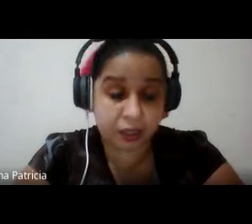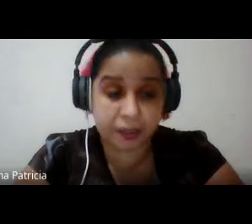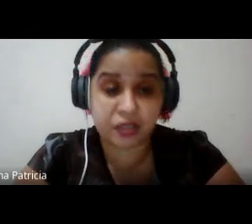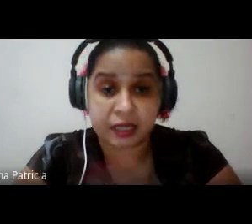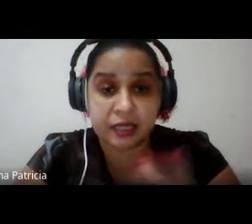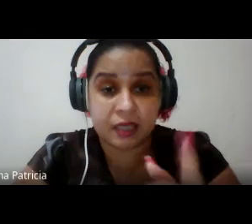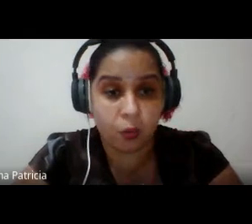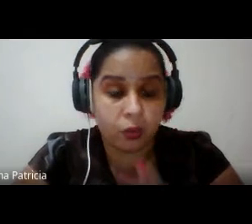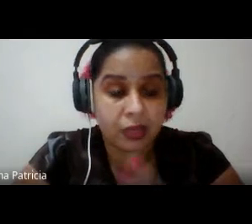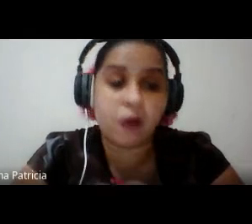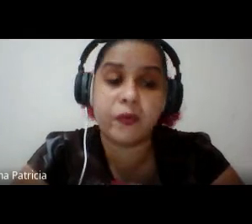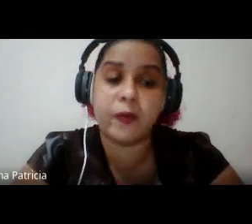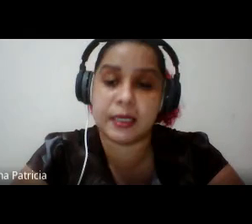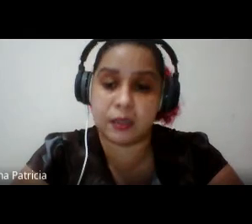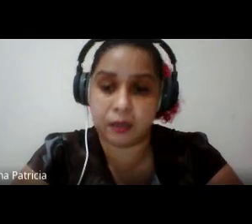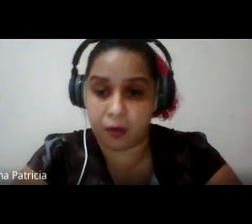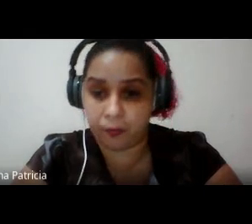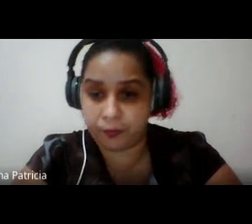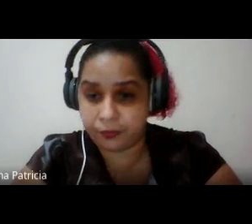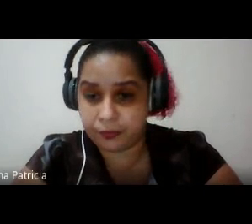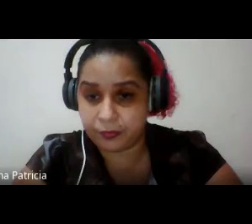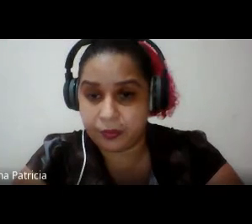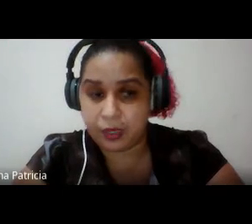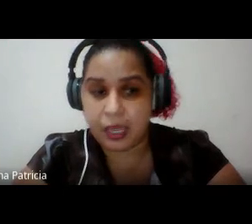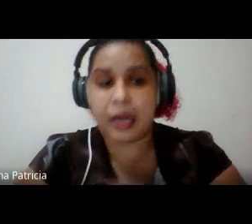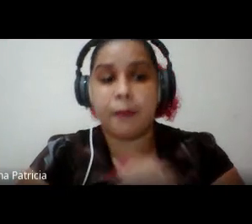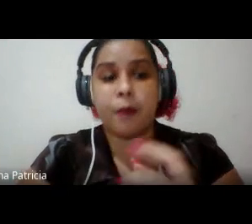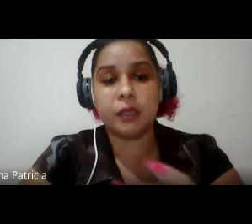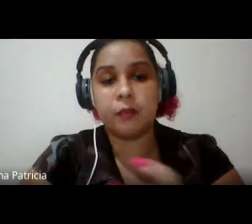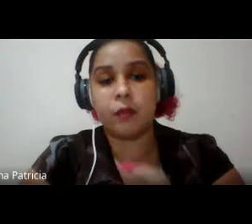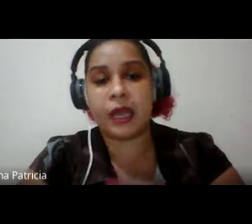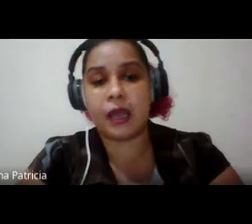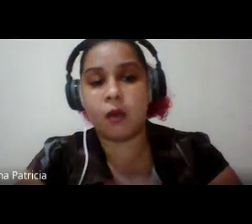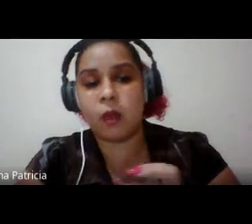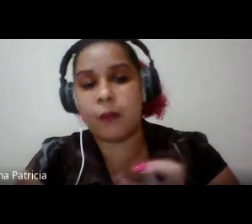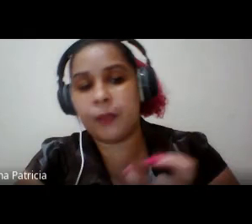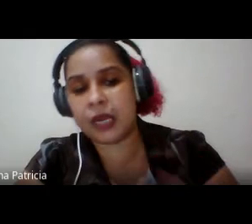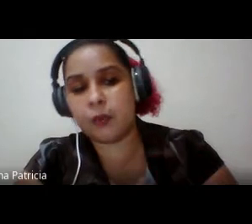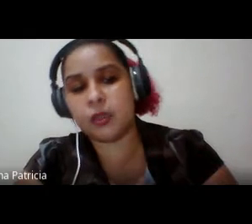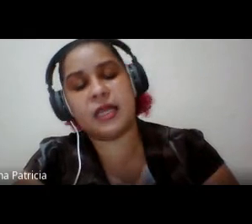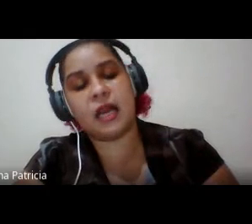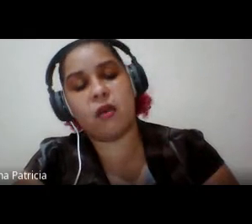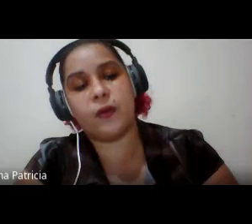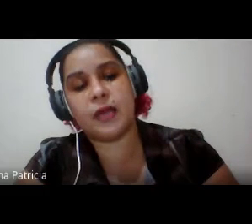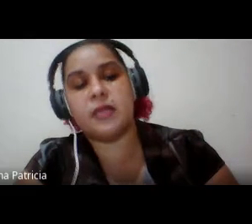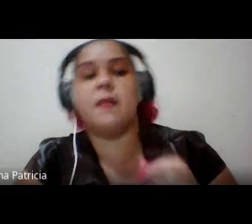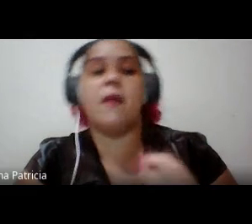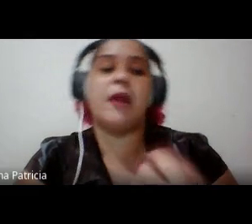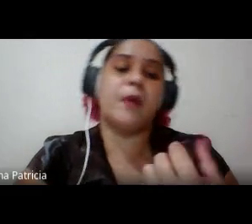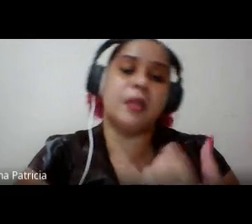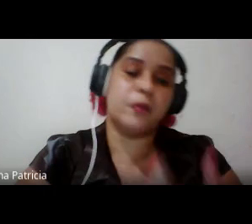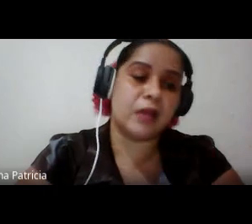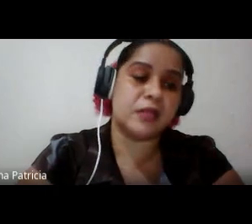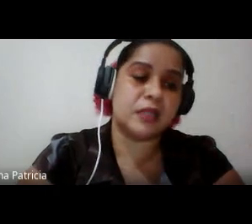têm que prestar atenção na configuração de mão. Ela pode, uma pequena mudança na configuração de mão,